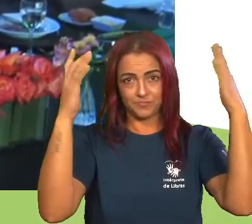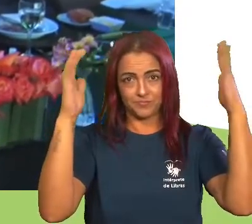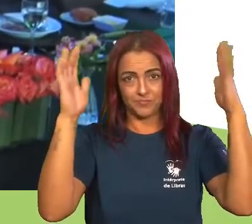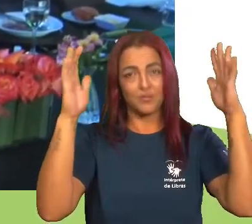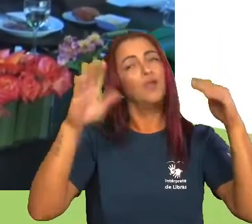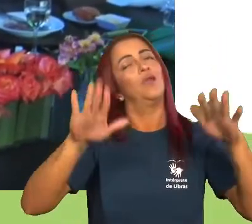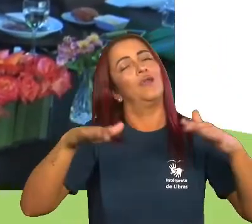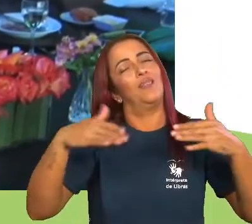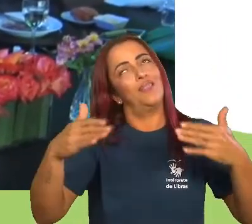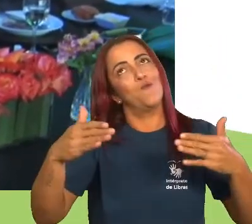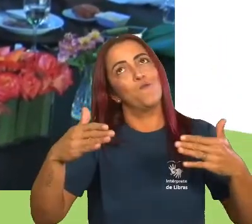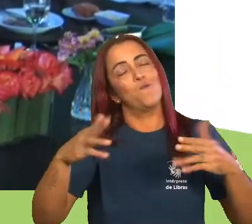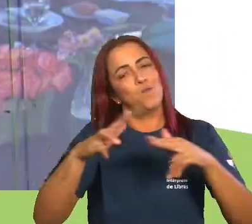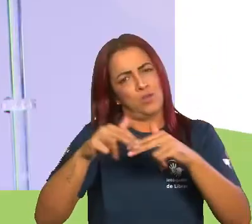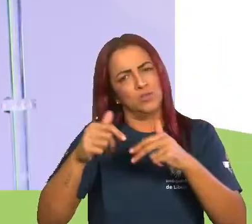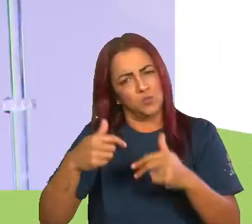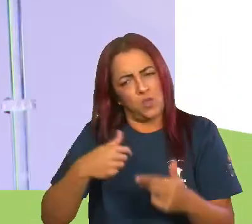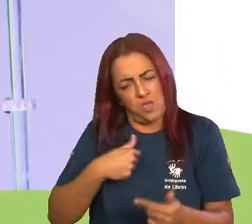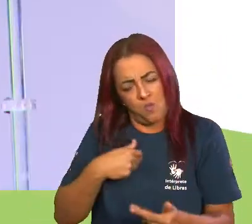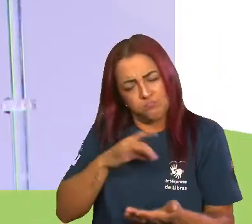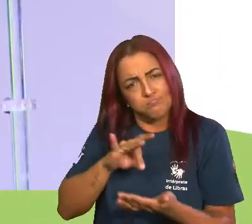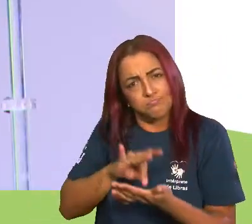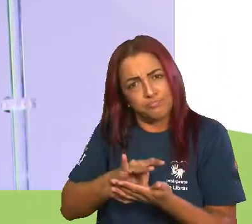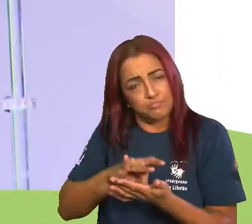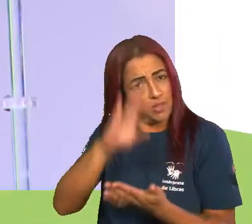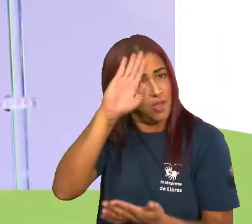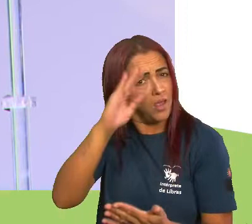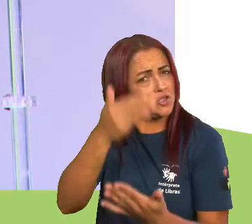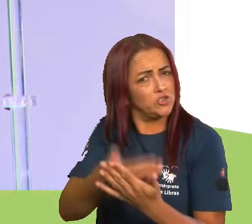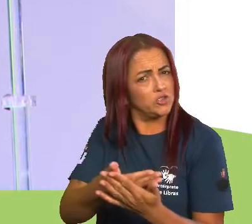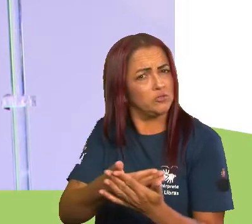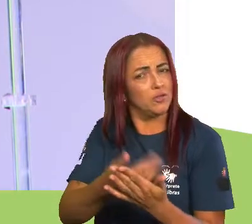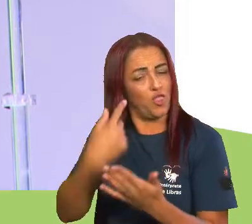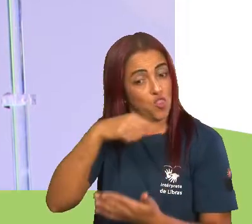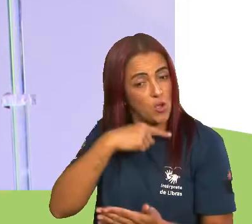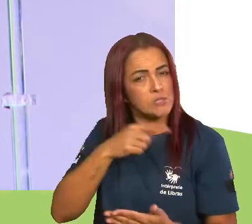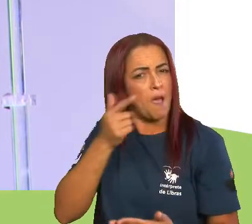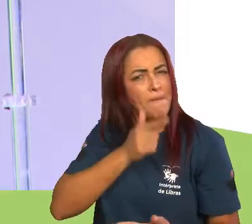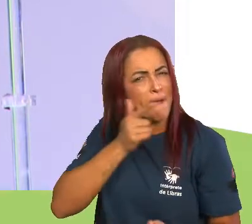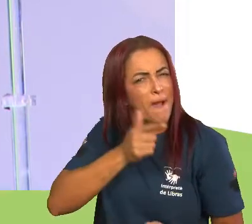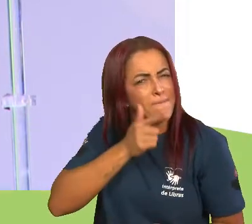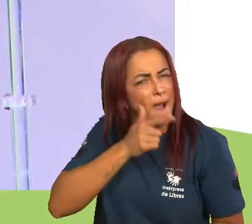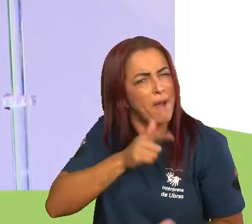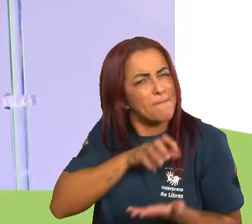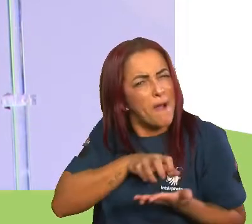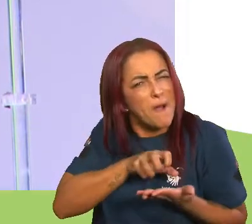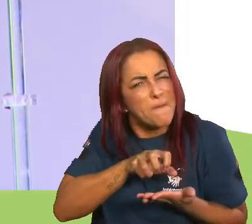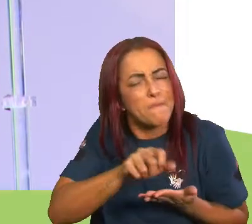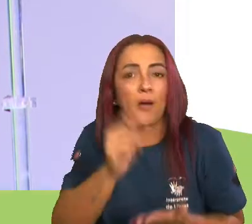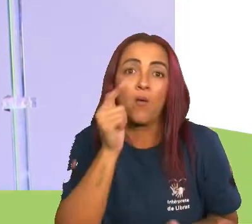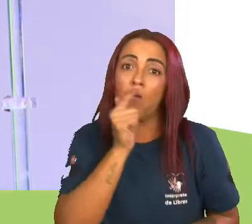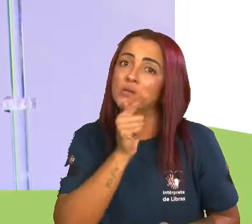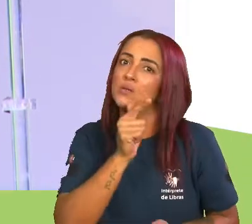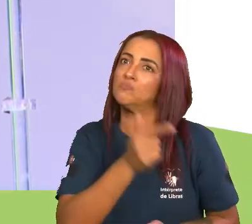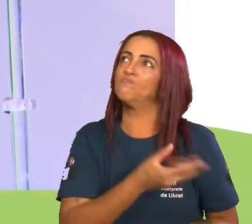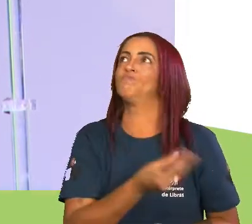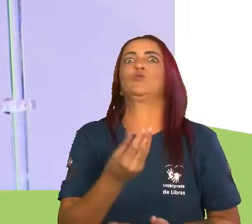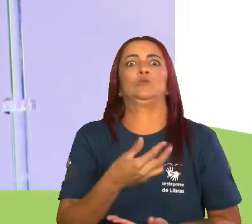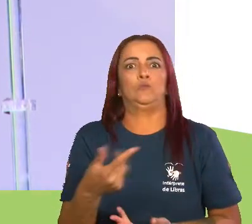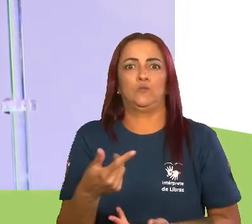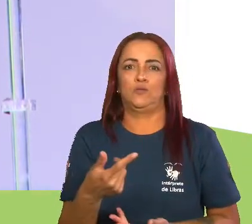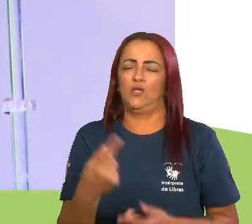eu acredito que nós vamos conseguir muitas coisas aqui, porque você, Tony, Fernanda, enxergam com o